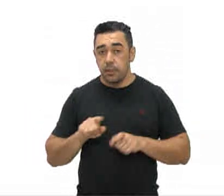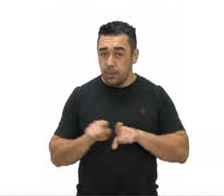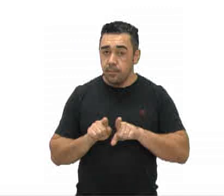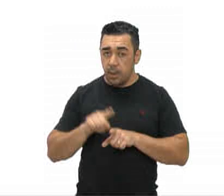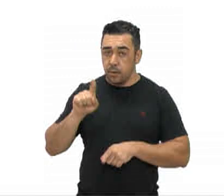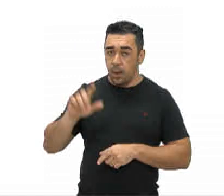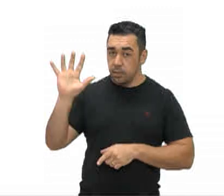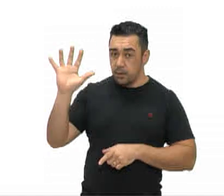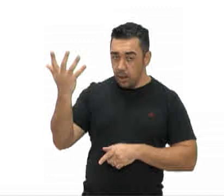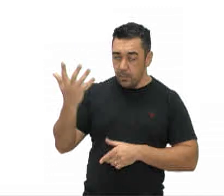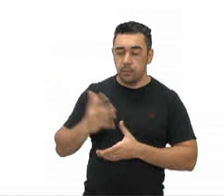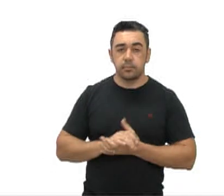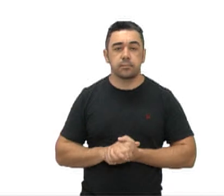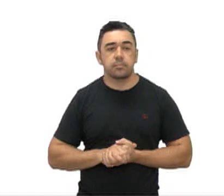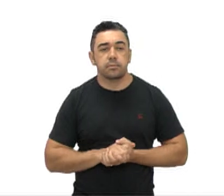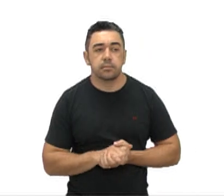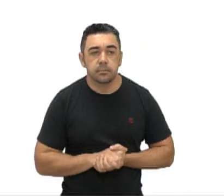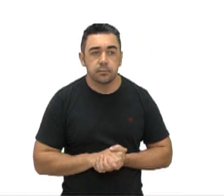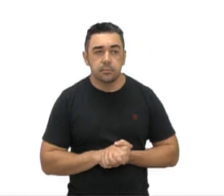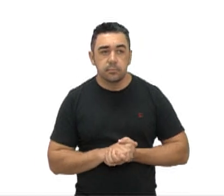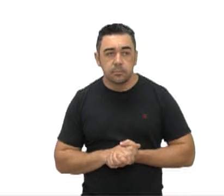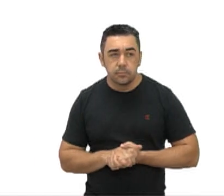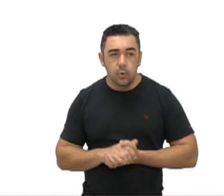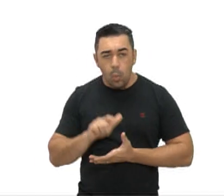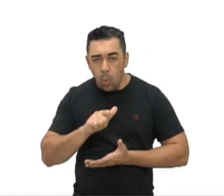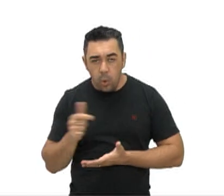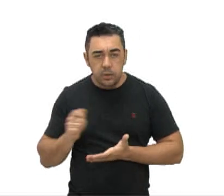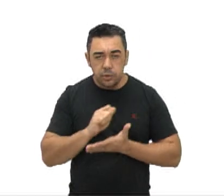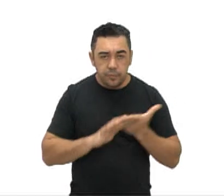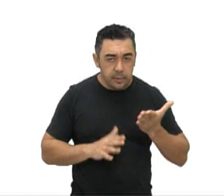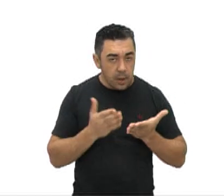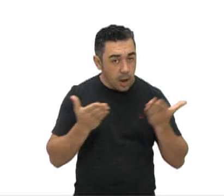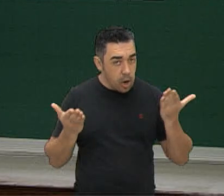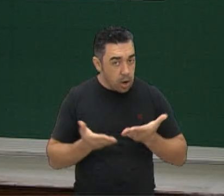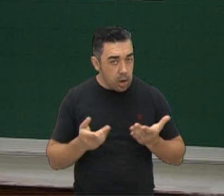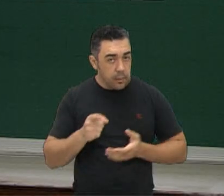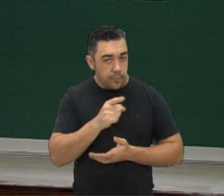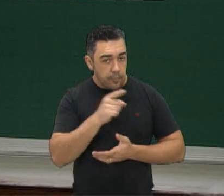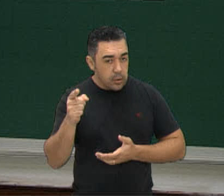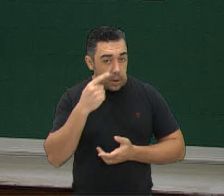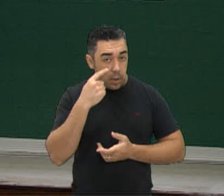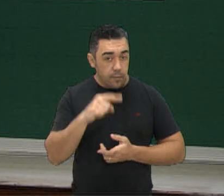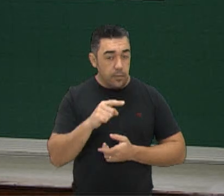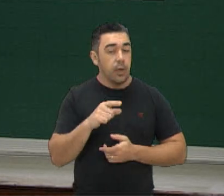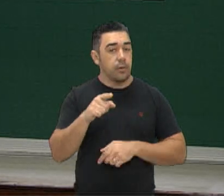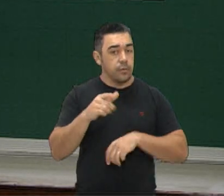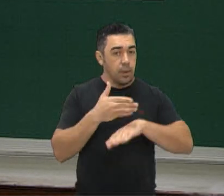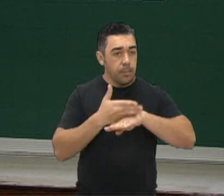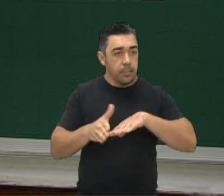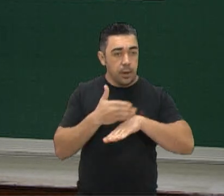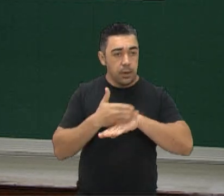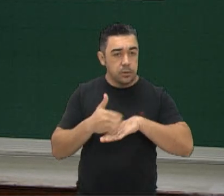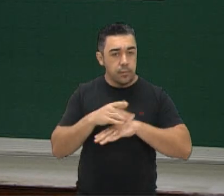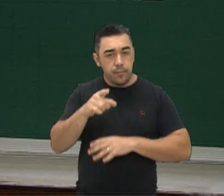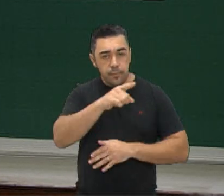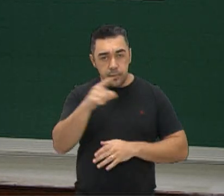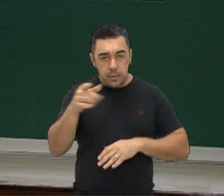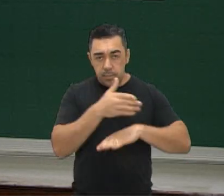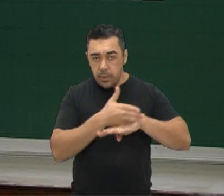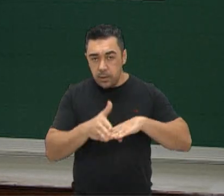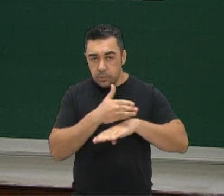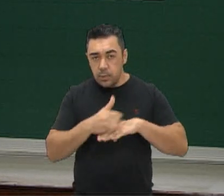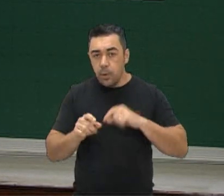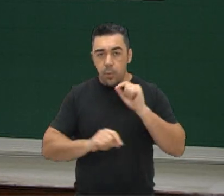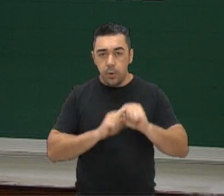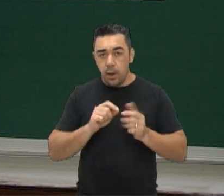expressão de clima, tá? Outra atividade, e agora vocês vão praticar, né? Vocês vão